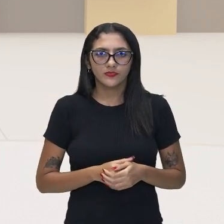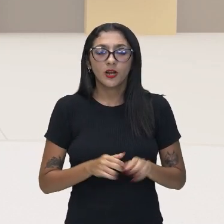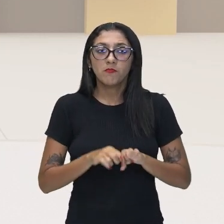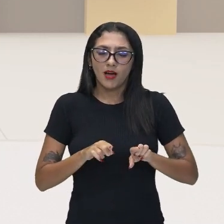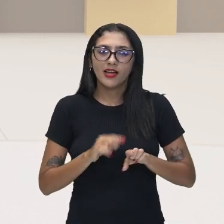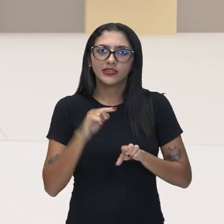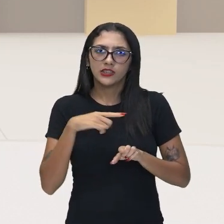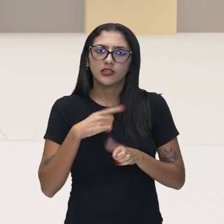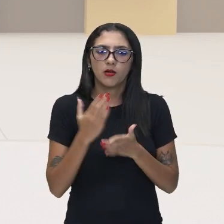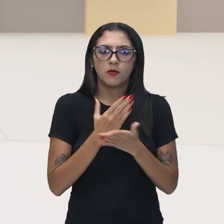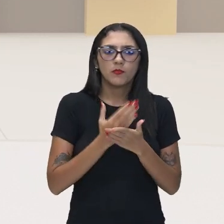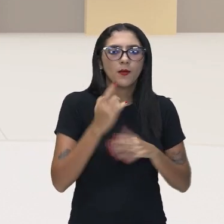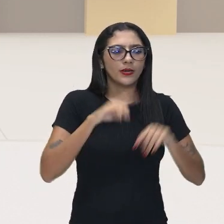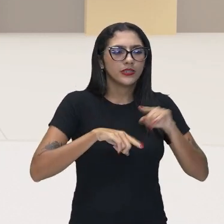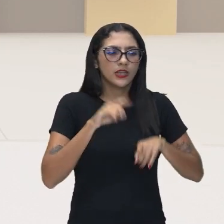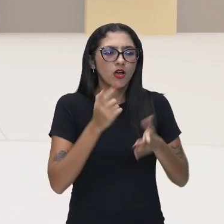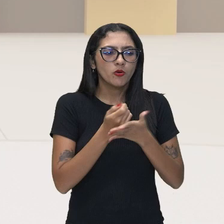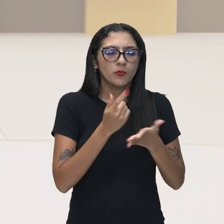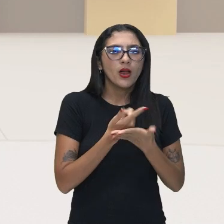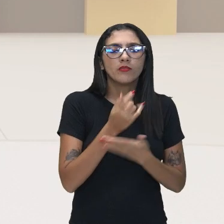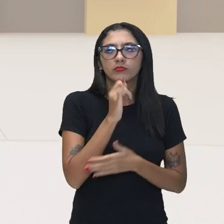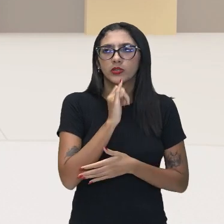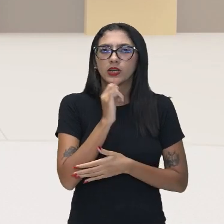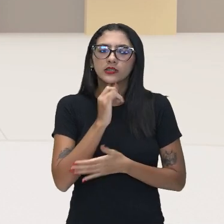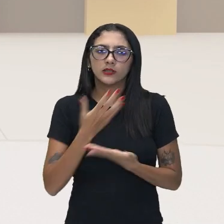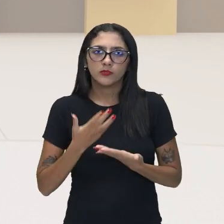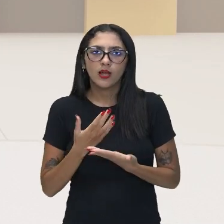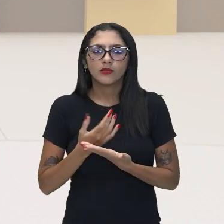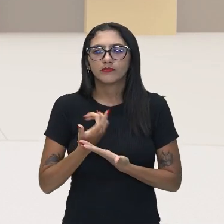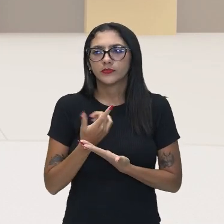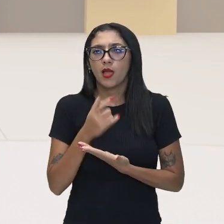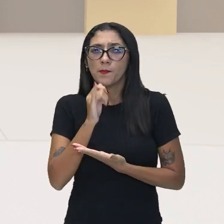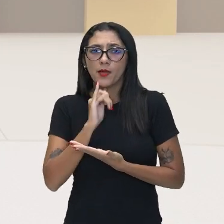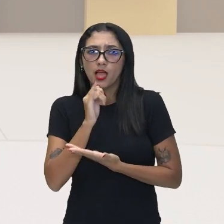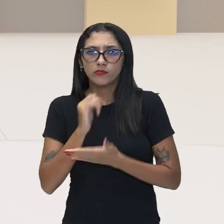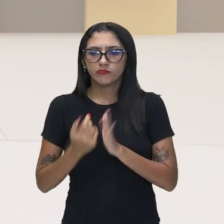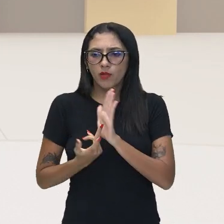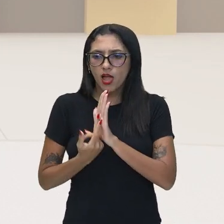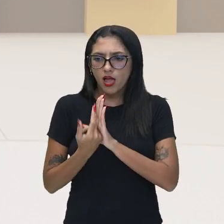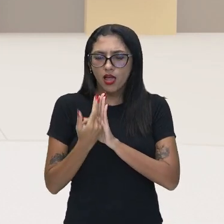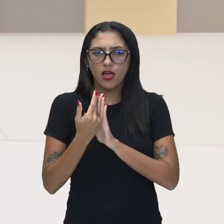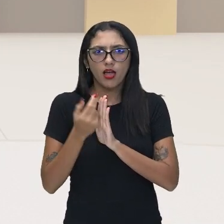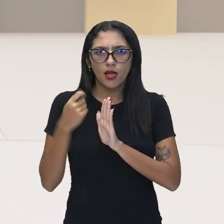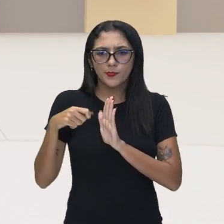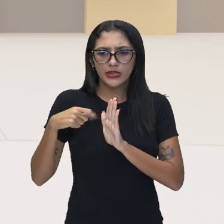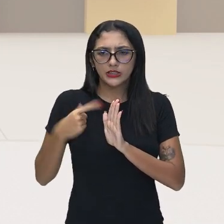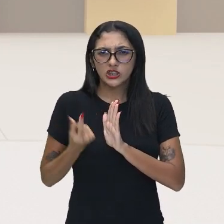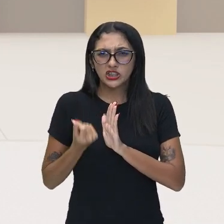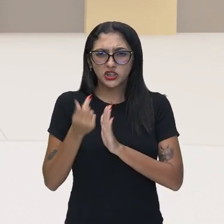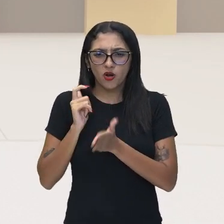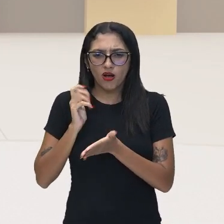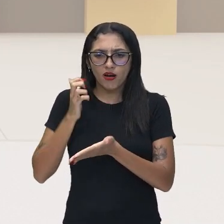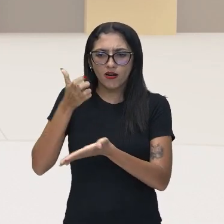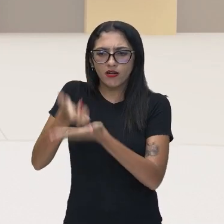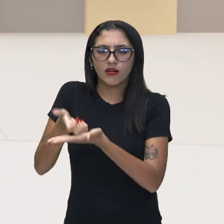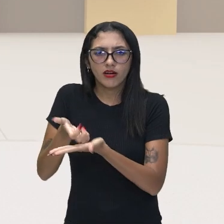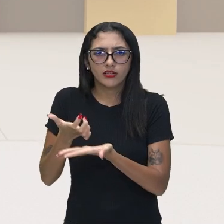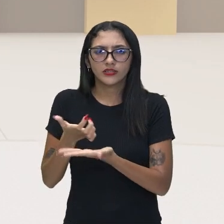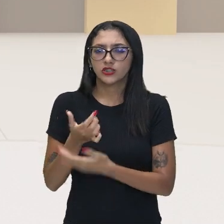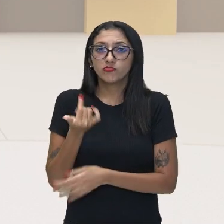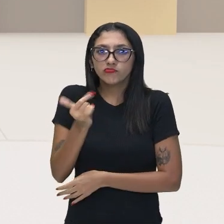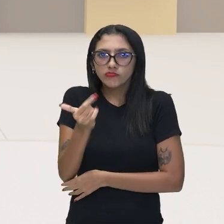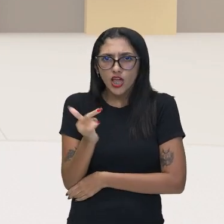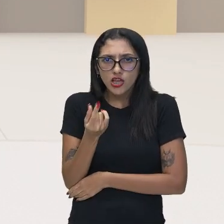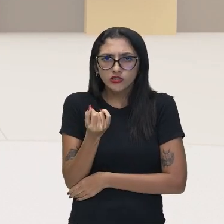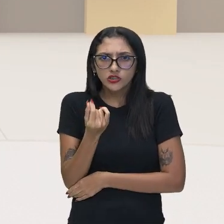né? Uma questão de saúde, uma cirurgia, né, que requer ali um valor sendo pago à vista, né, e você não tem aquele dinheiro, você